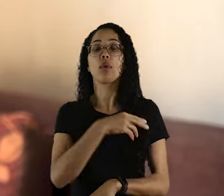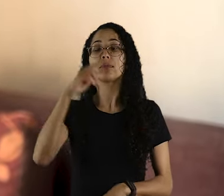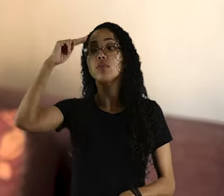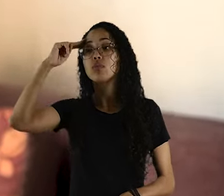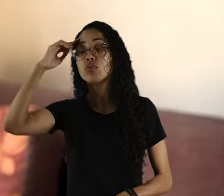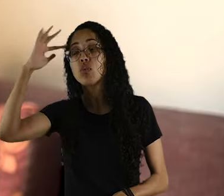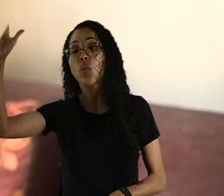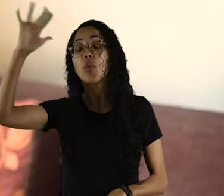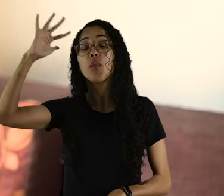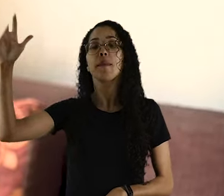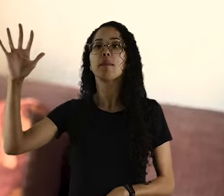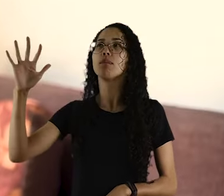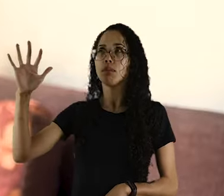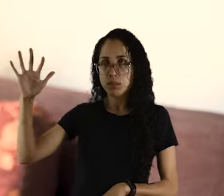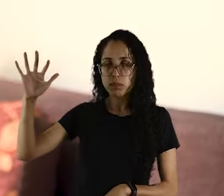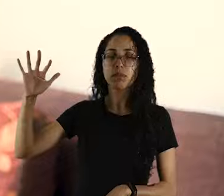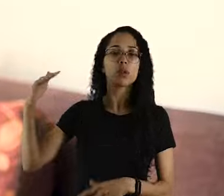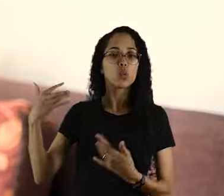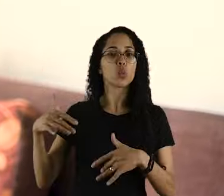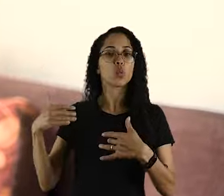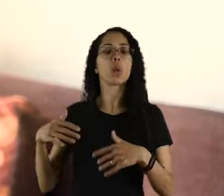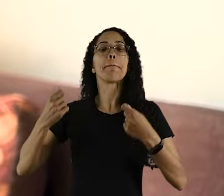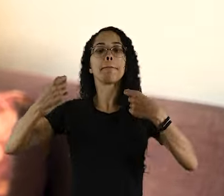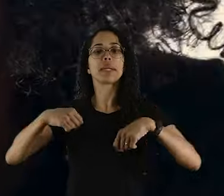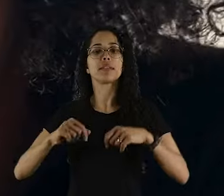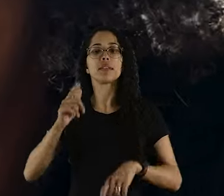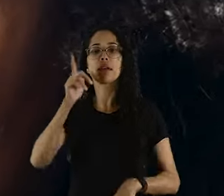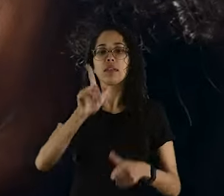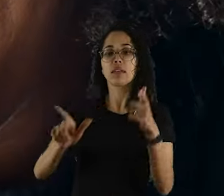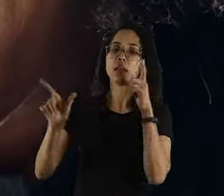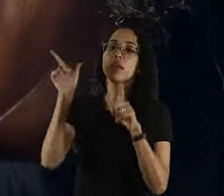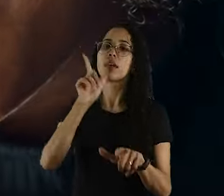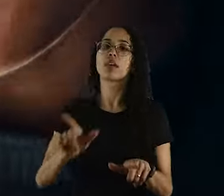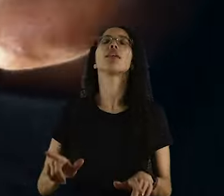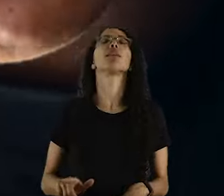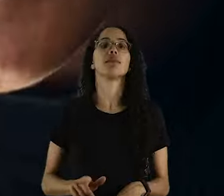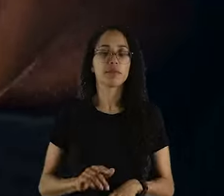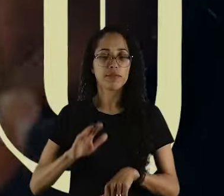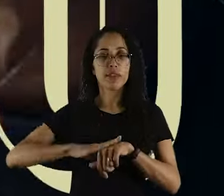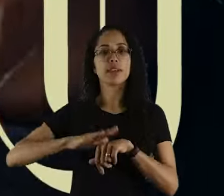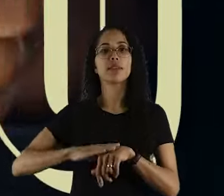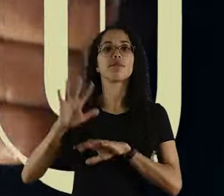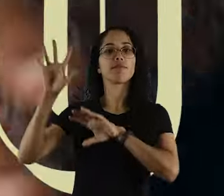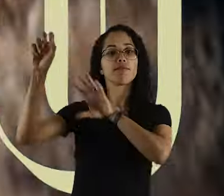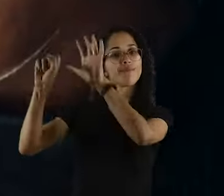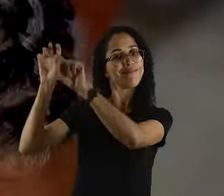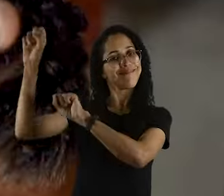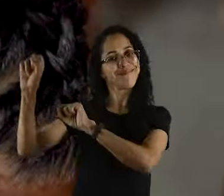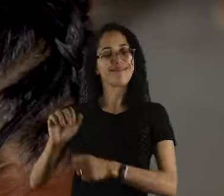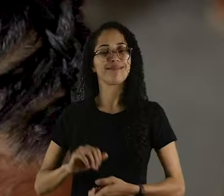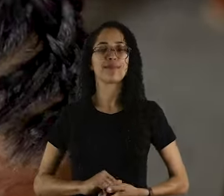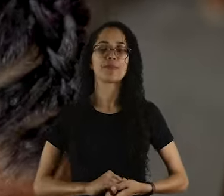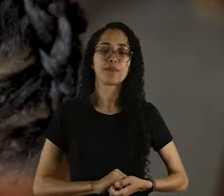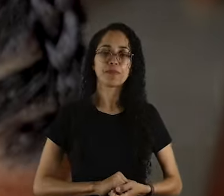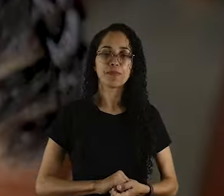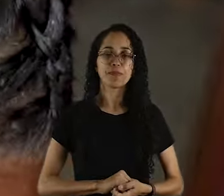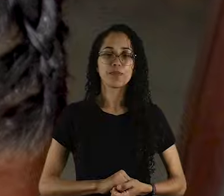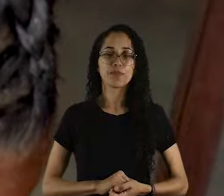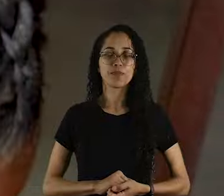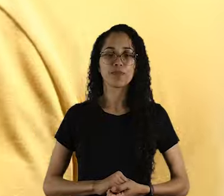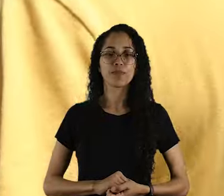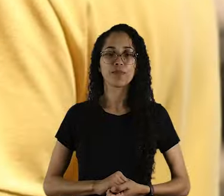nosso sonho e sabendo o caminho, sabe? De conseguir alcançar esse sonho.